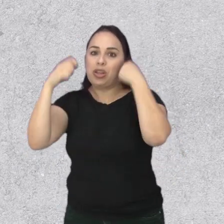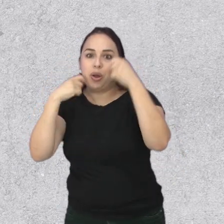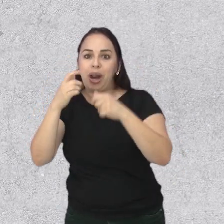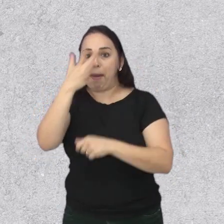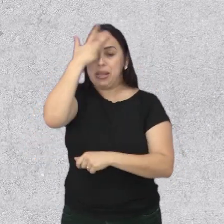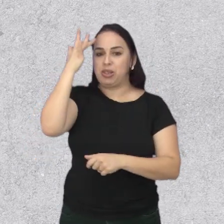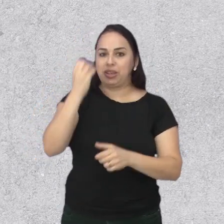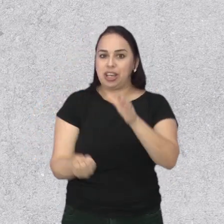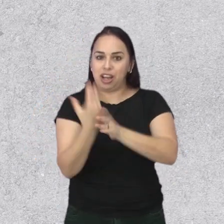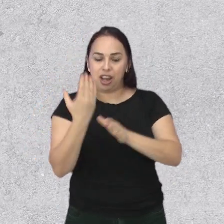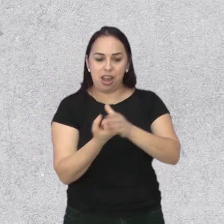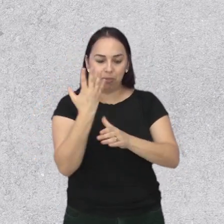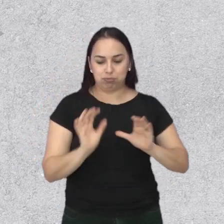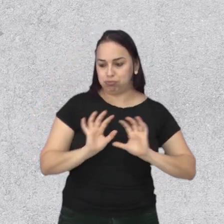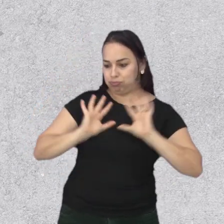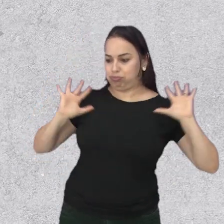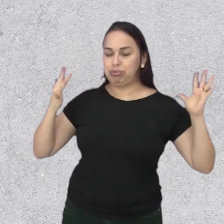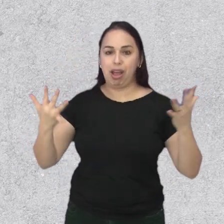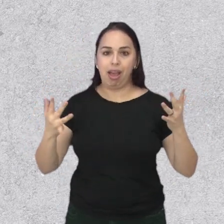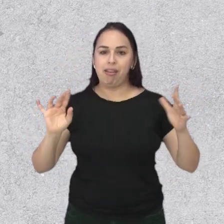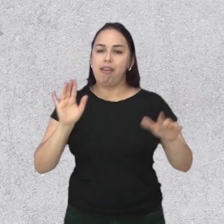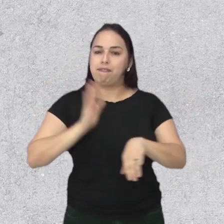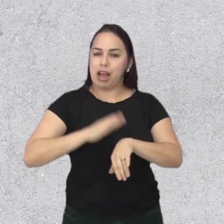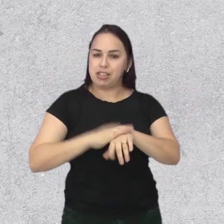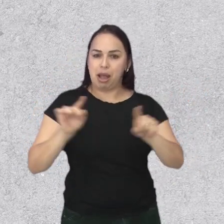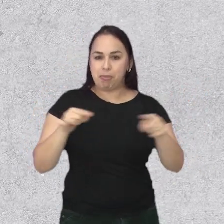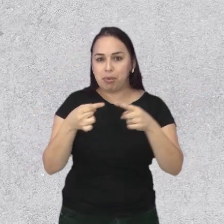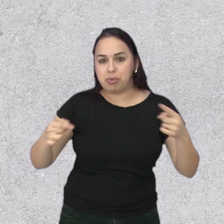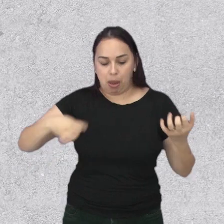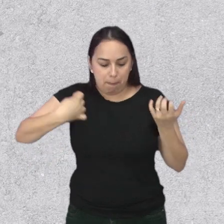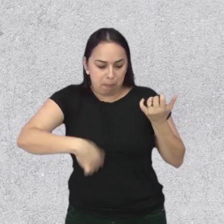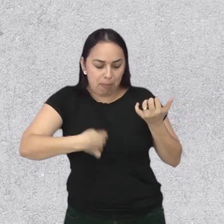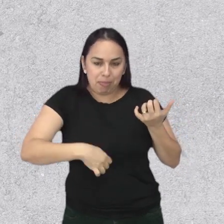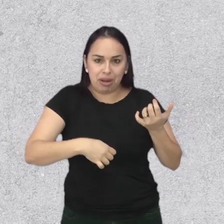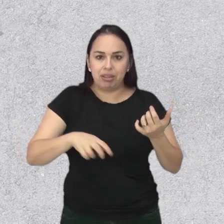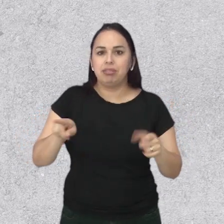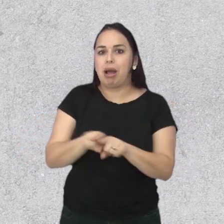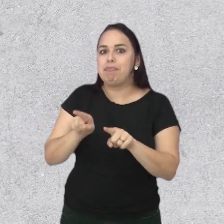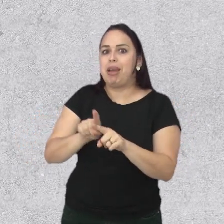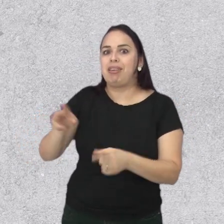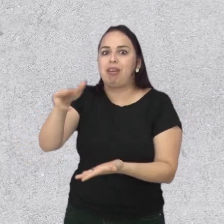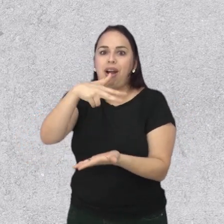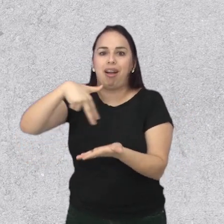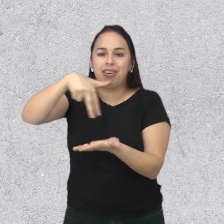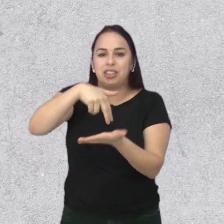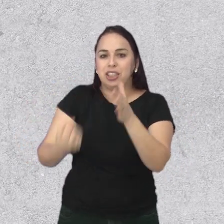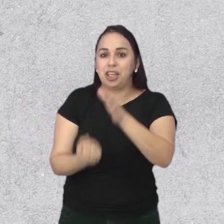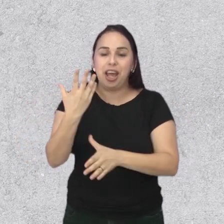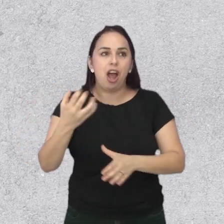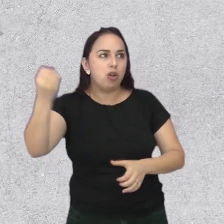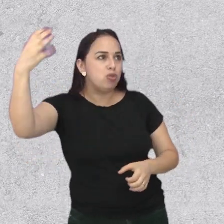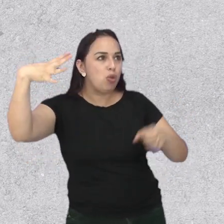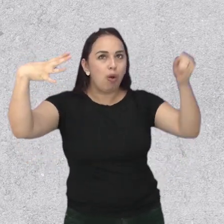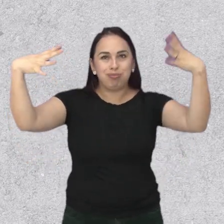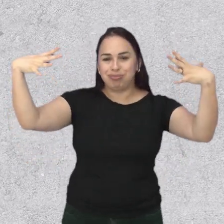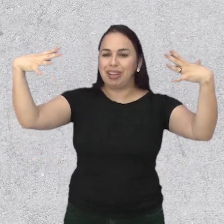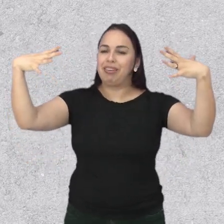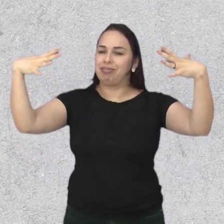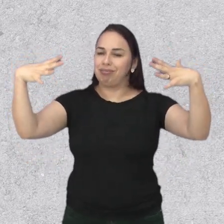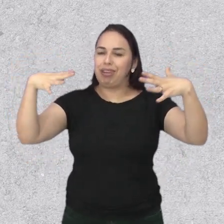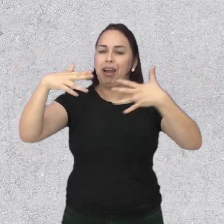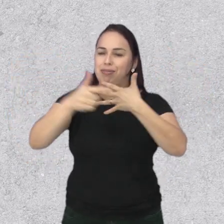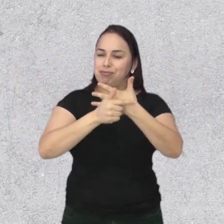atores, quem cria os cenários, os figurinos, faz as músicas, toca, canta, quem inventa as coreografias, faz a